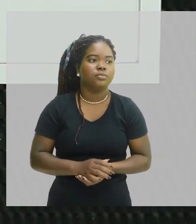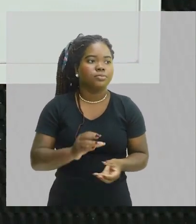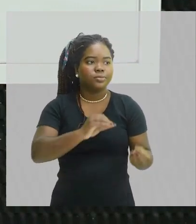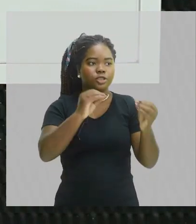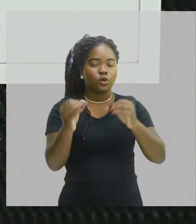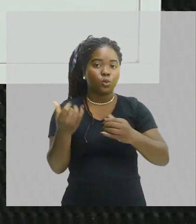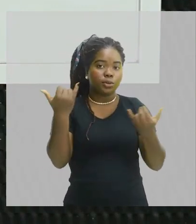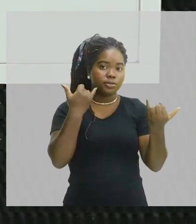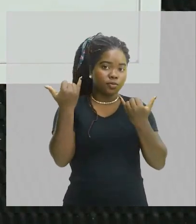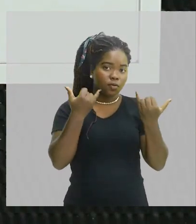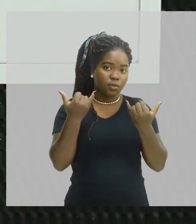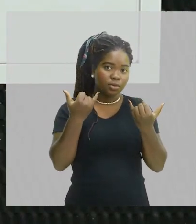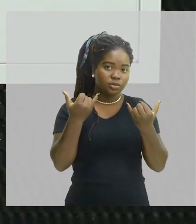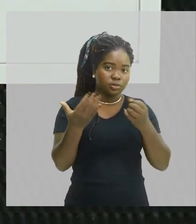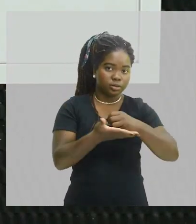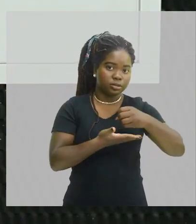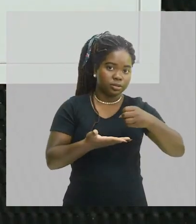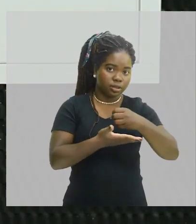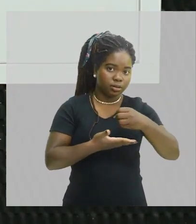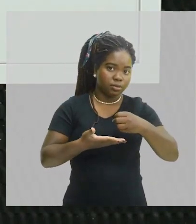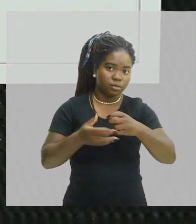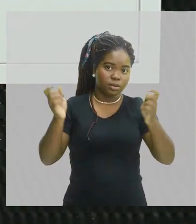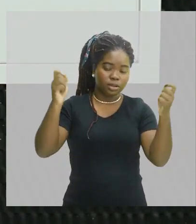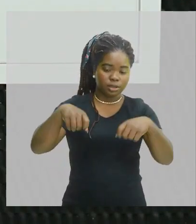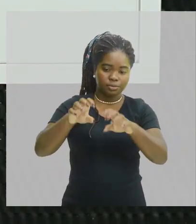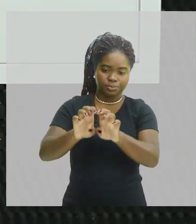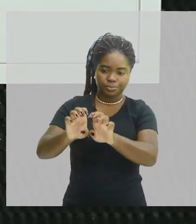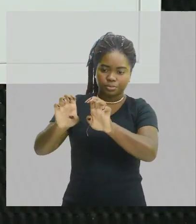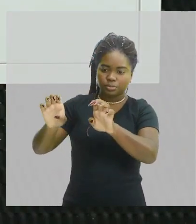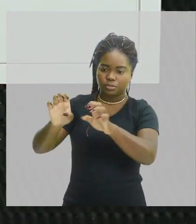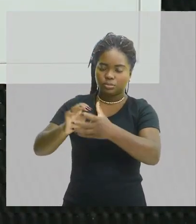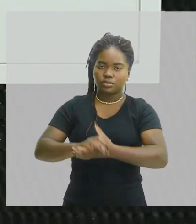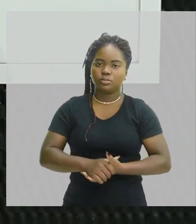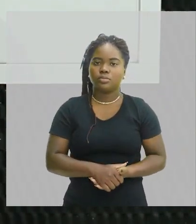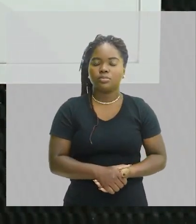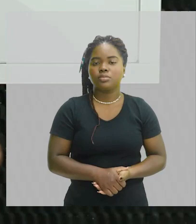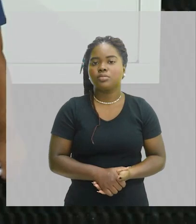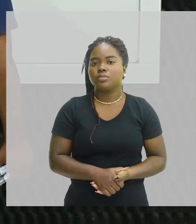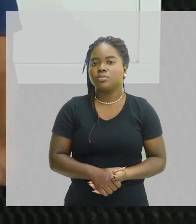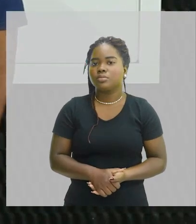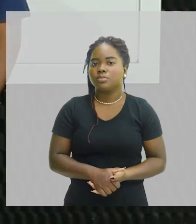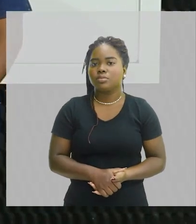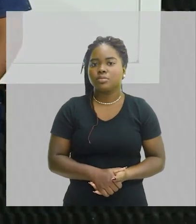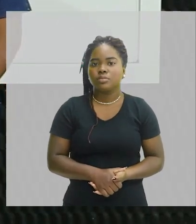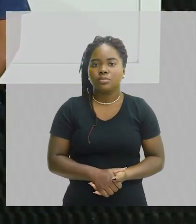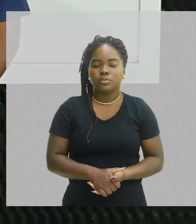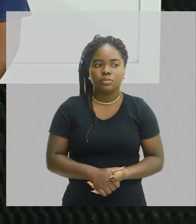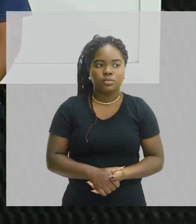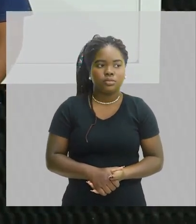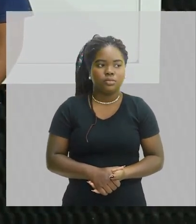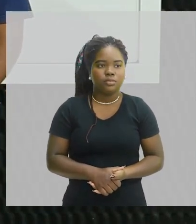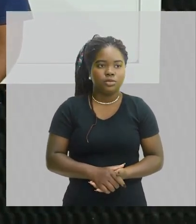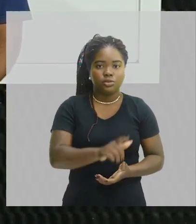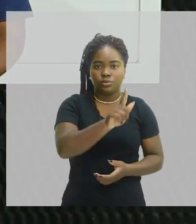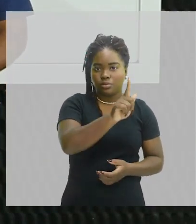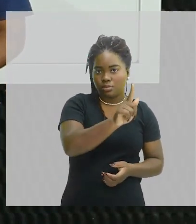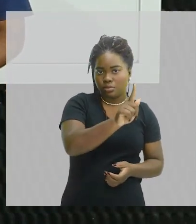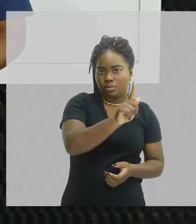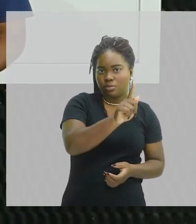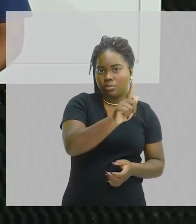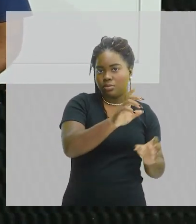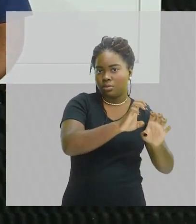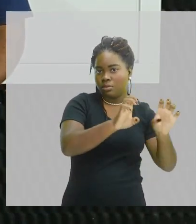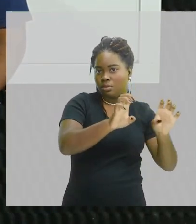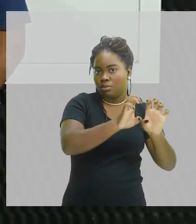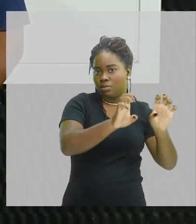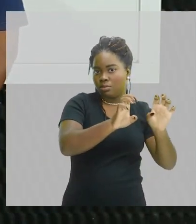dados. Aqui a gente pode até montar a equação aqui de um gerador, por exemplo, né? A equação